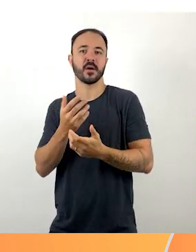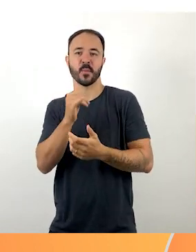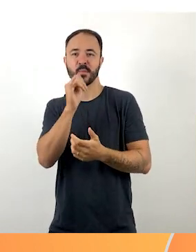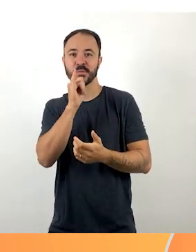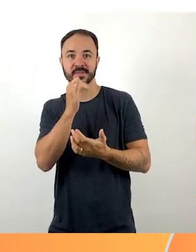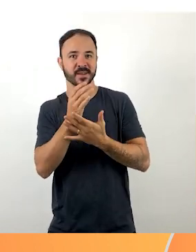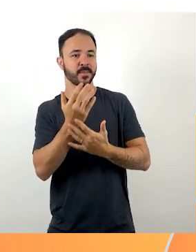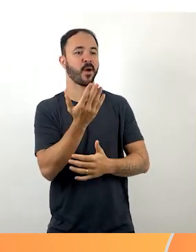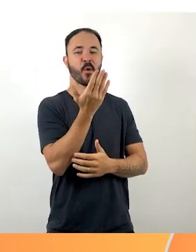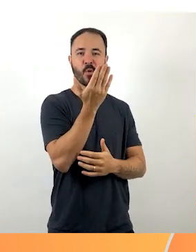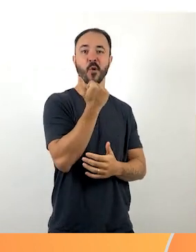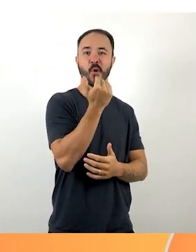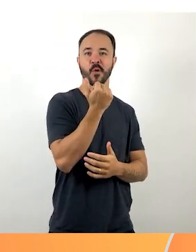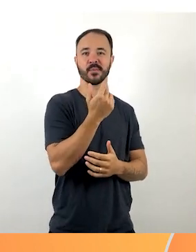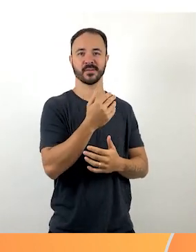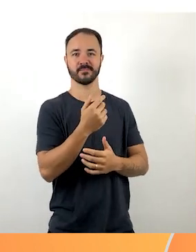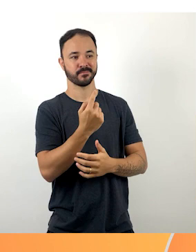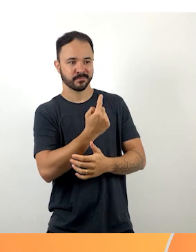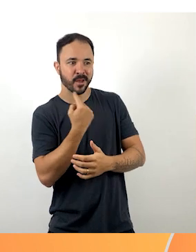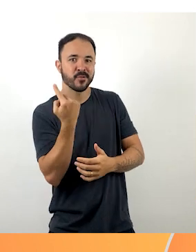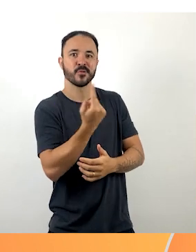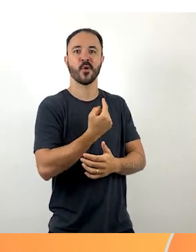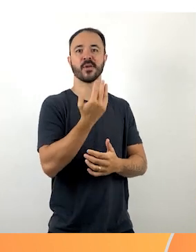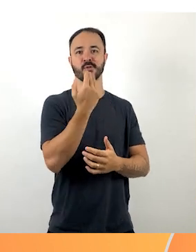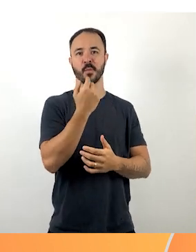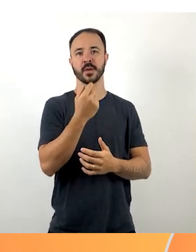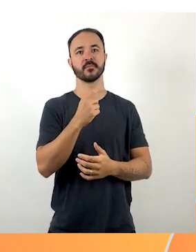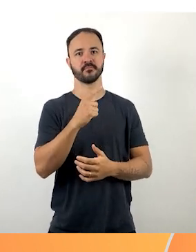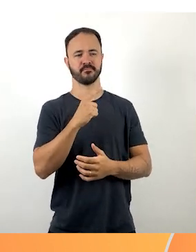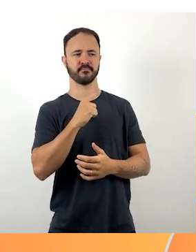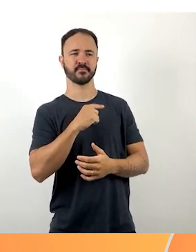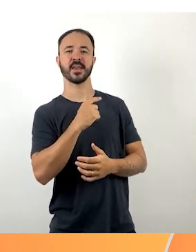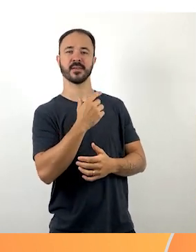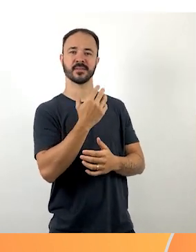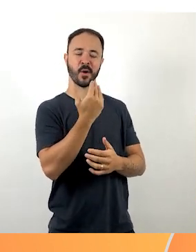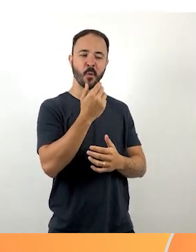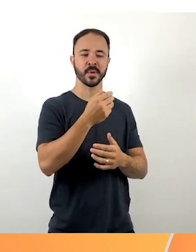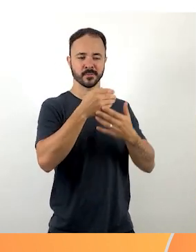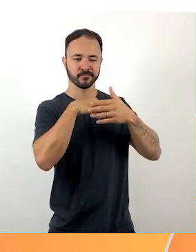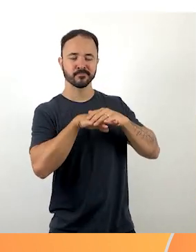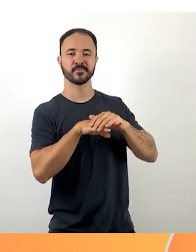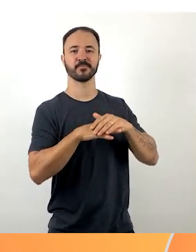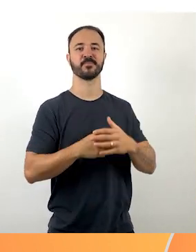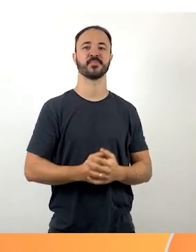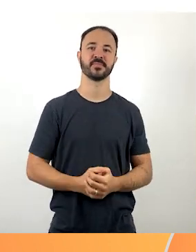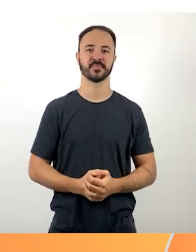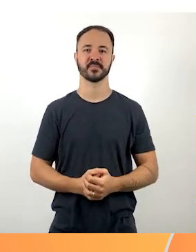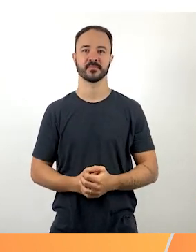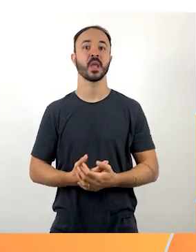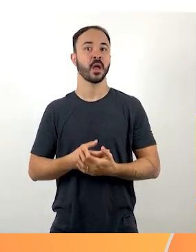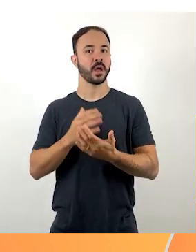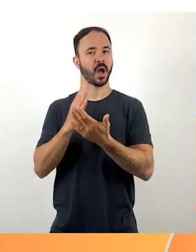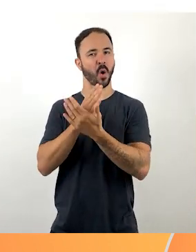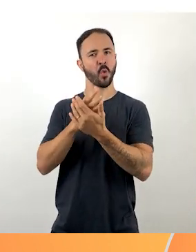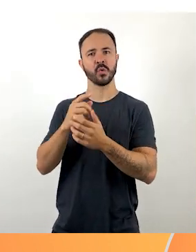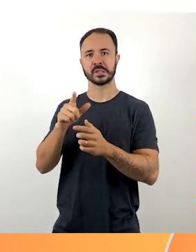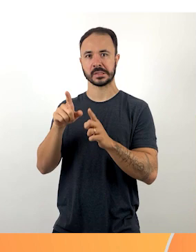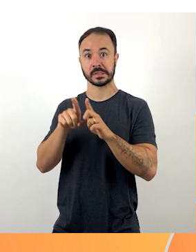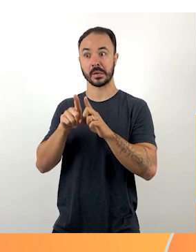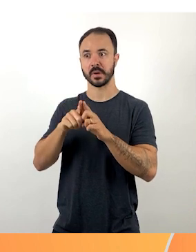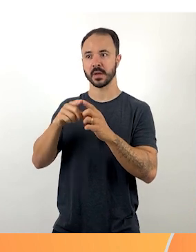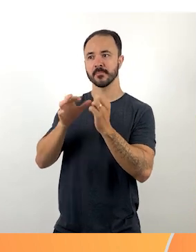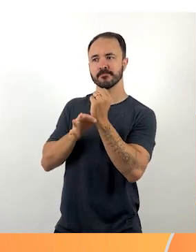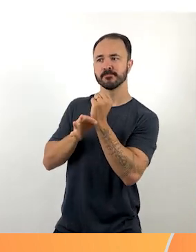dia, como parte da nossa alimentação. E muitas folhas atuam também como uma barreira física ou química contra insetos.